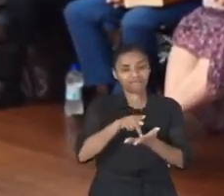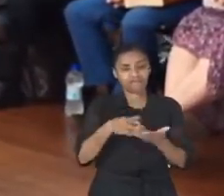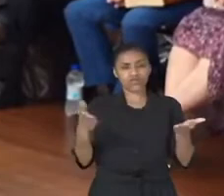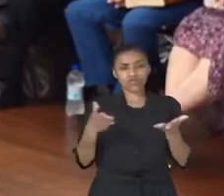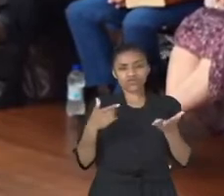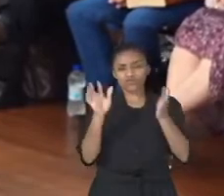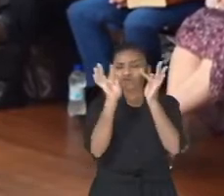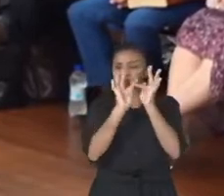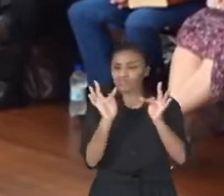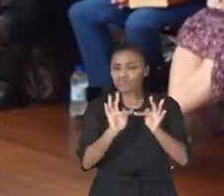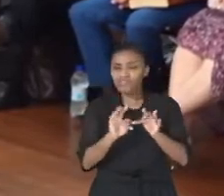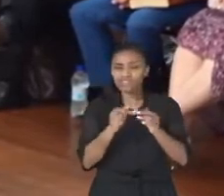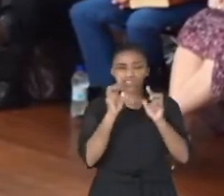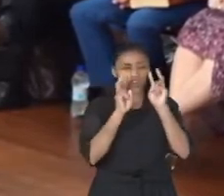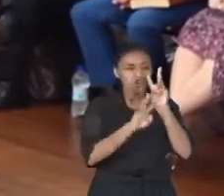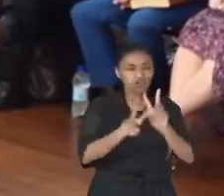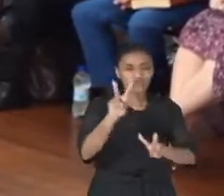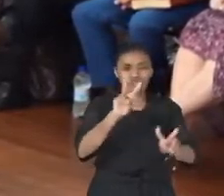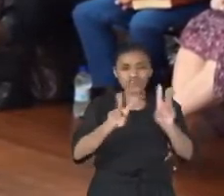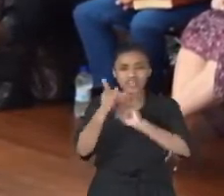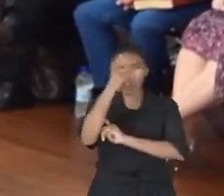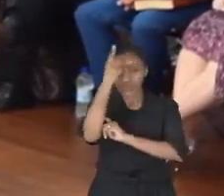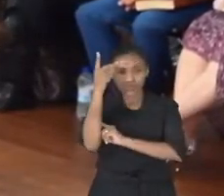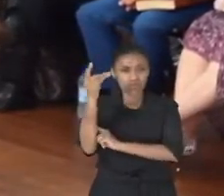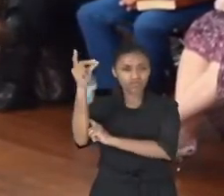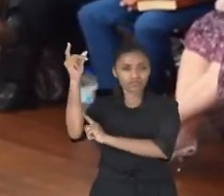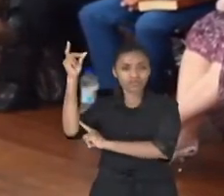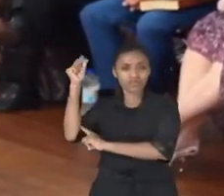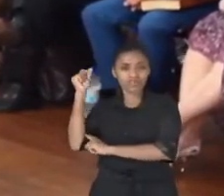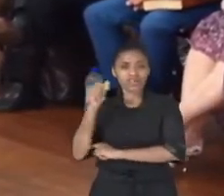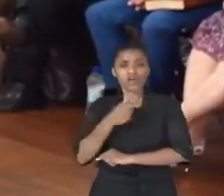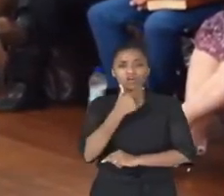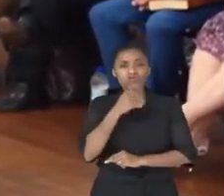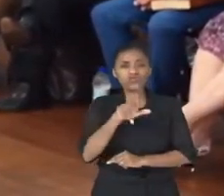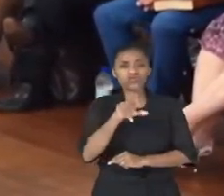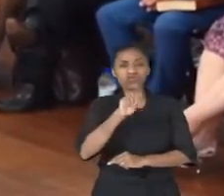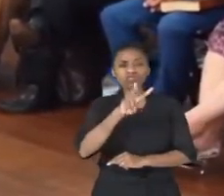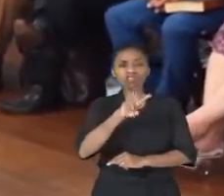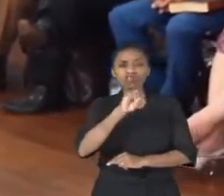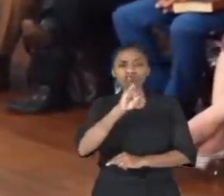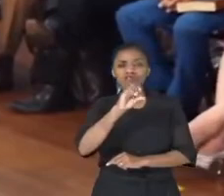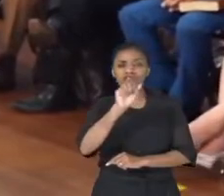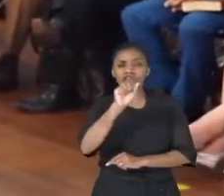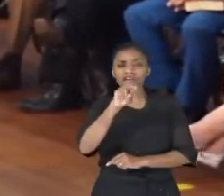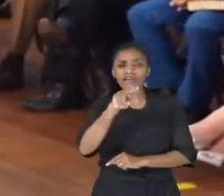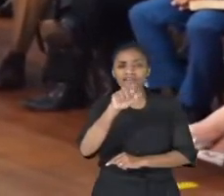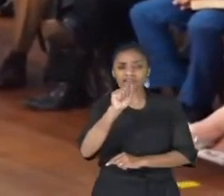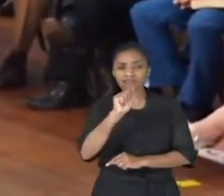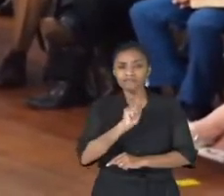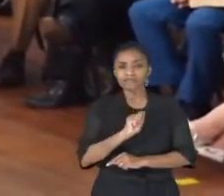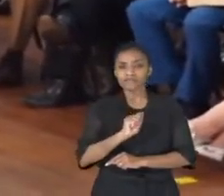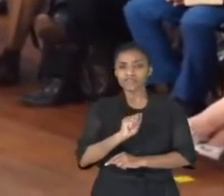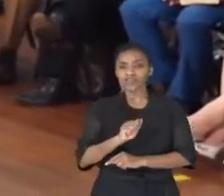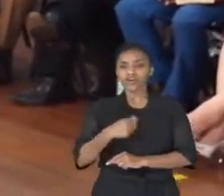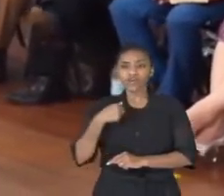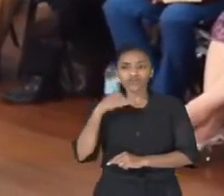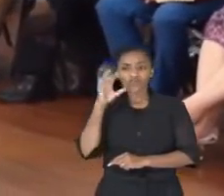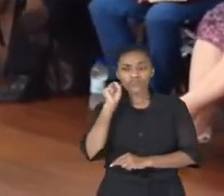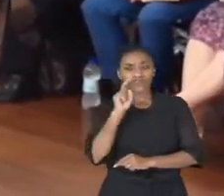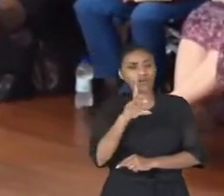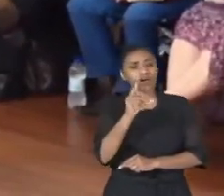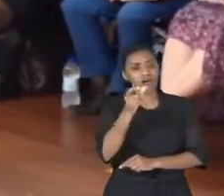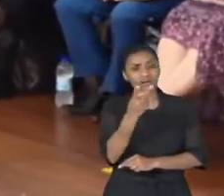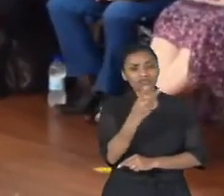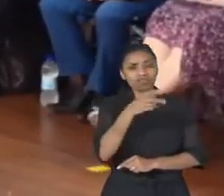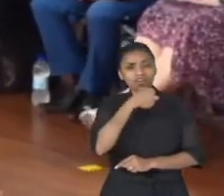eu fiquei feliz, eu vi tanta gente aqui das antigas, eu vi aqui os irmãos Viana. Eu falei para minha esposa, a gente estava vendo eles pelo vídeo, eu falei, vocês estão velhos,